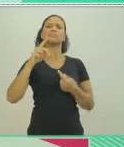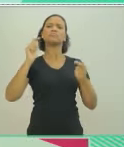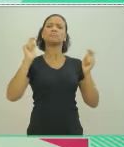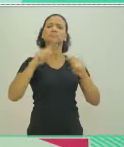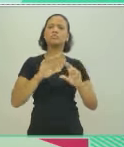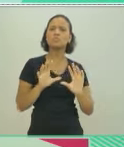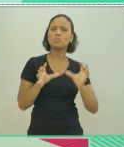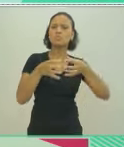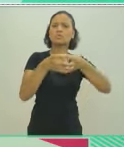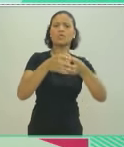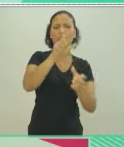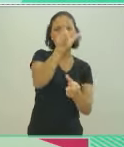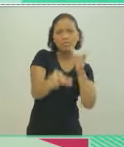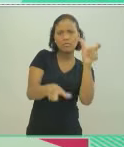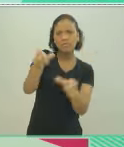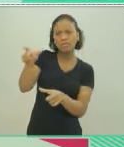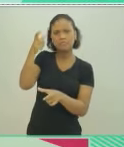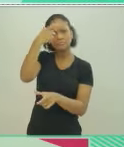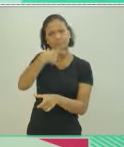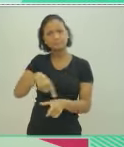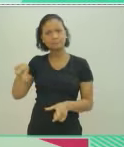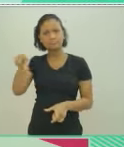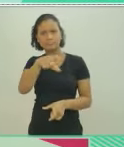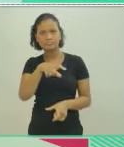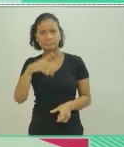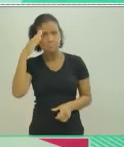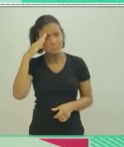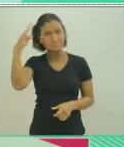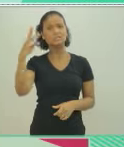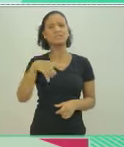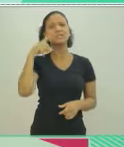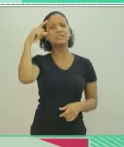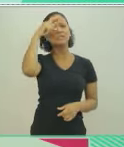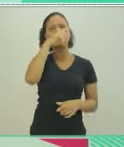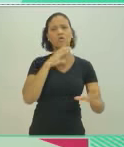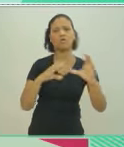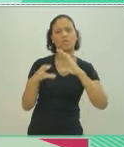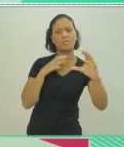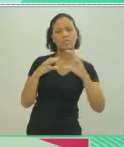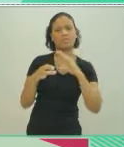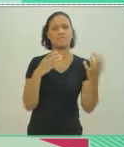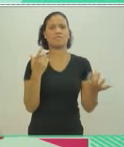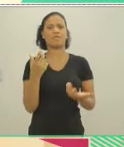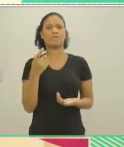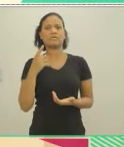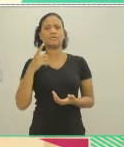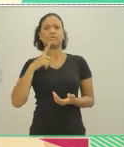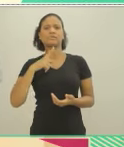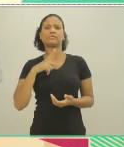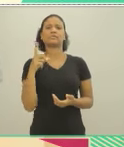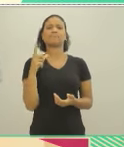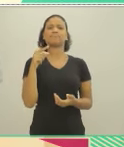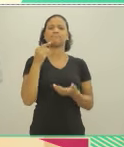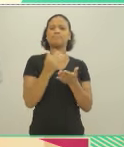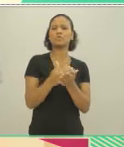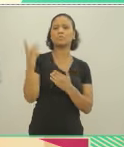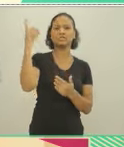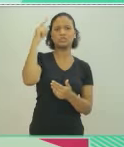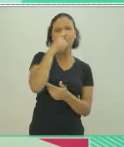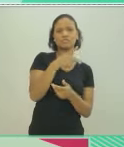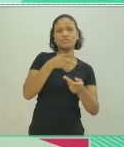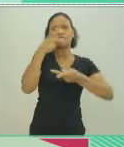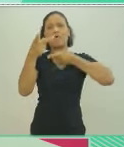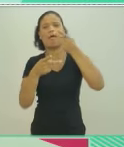por dificuldade de se comunicar, que vai desde dificuldade para falar até dificuldade para usar gestos com intuito comunicativo, apontar,